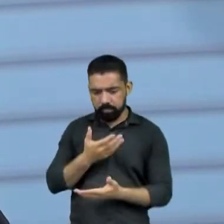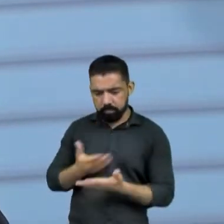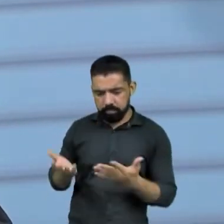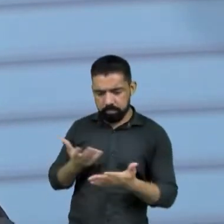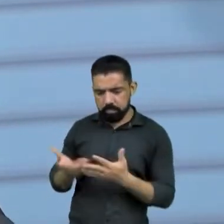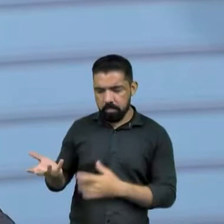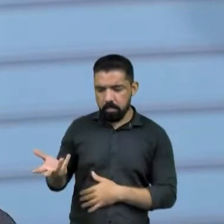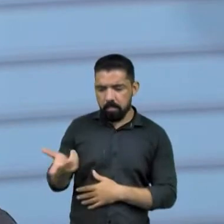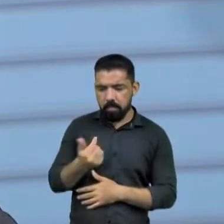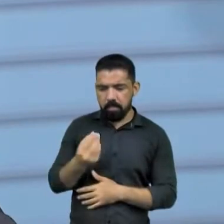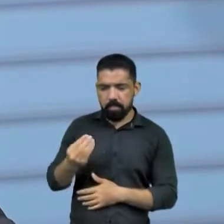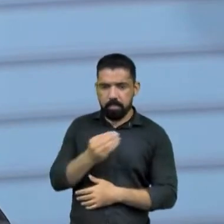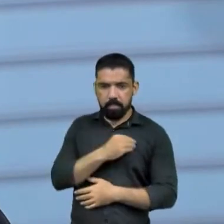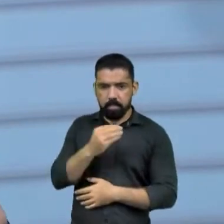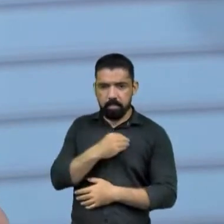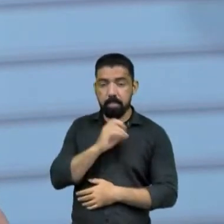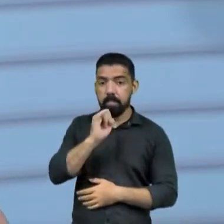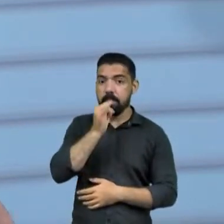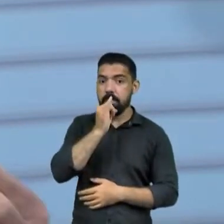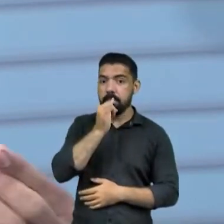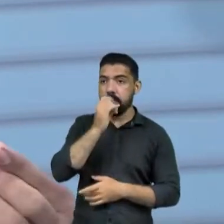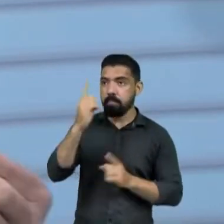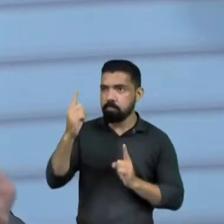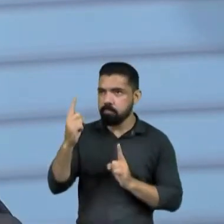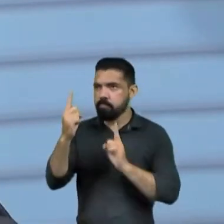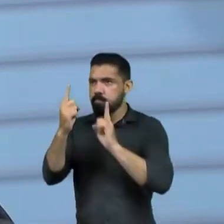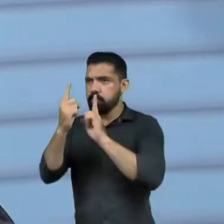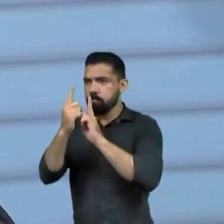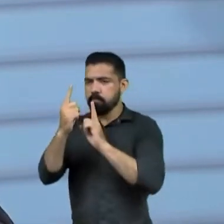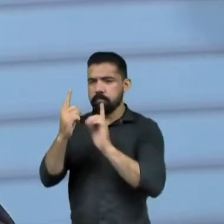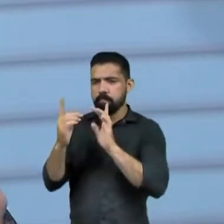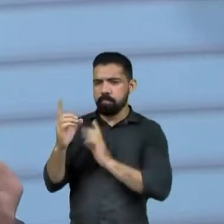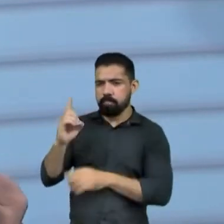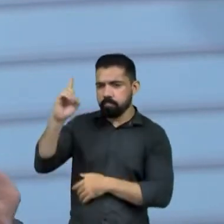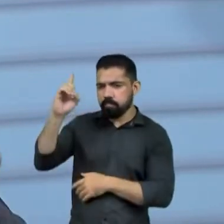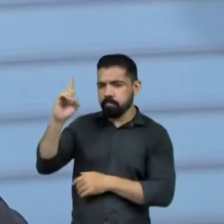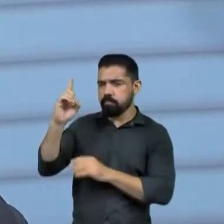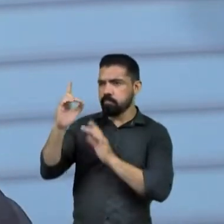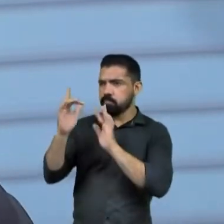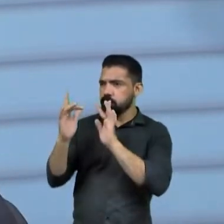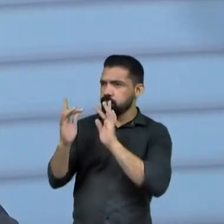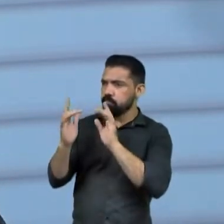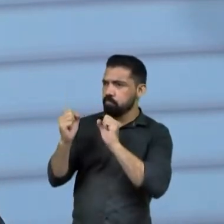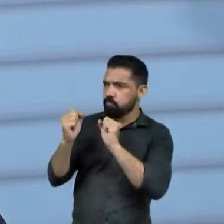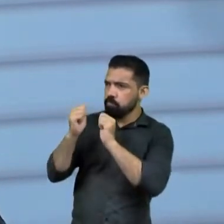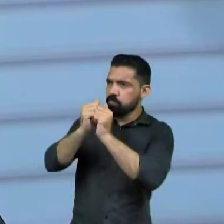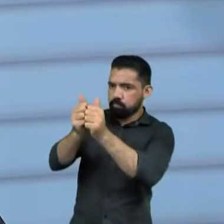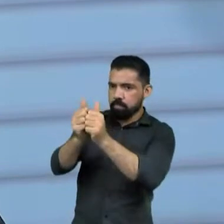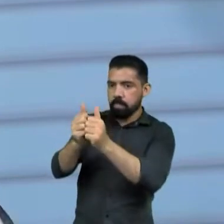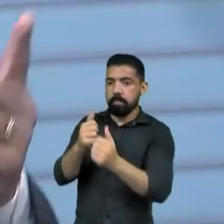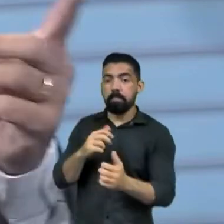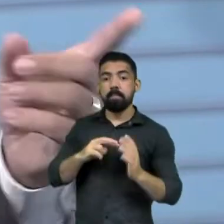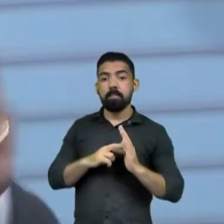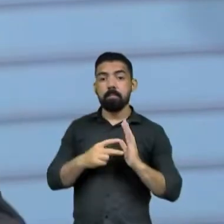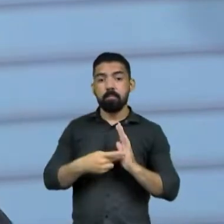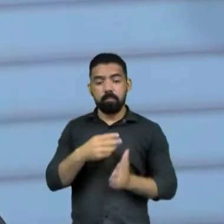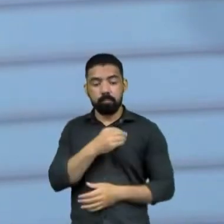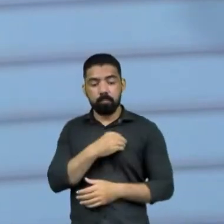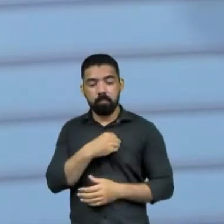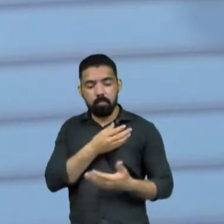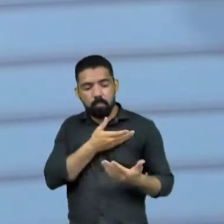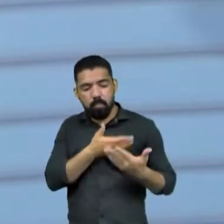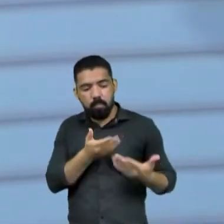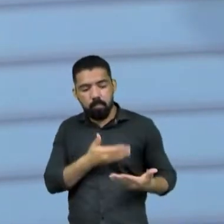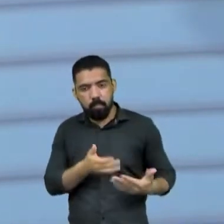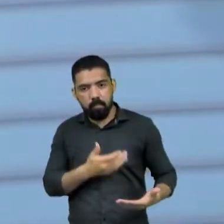habilidade quanto mais você se aproxima de Deus e caminha com Deus você começa a perder a habilidade de pecar um um um